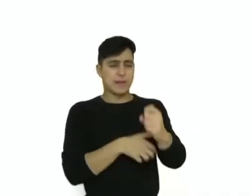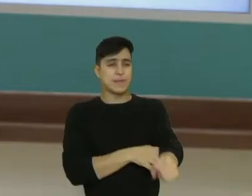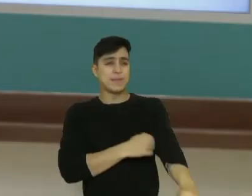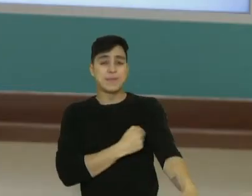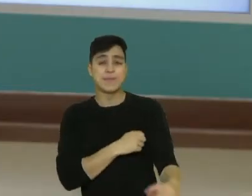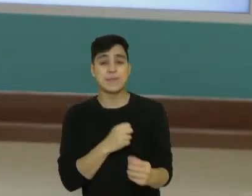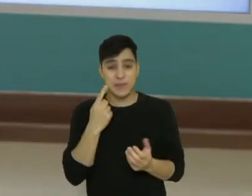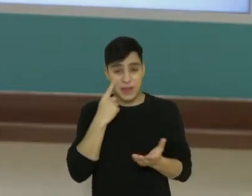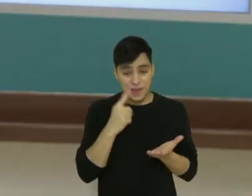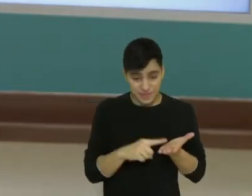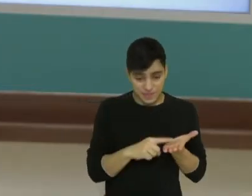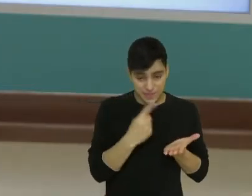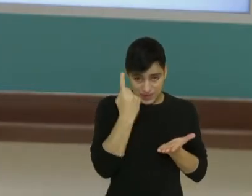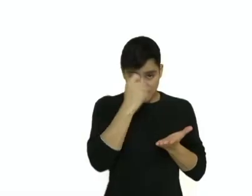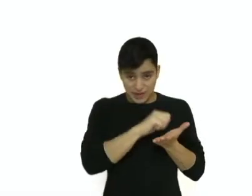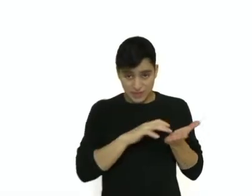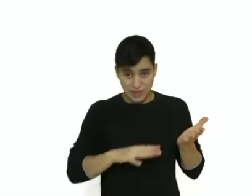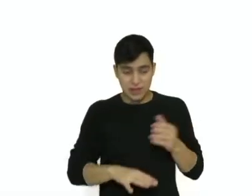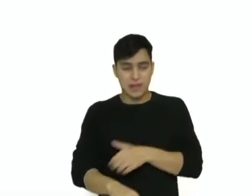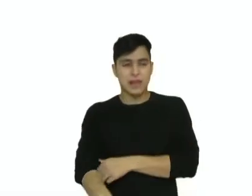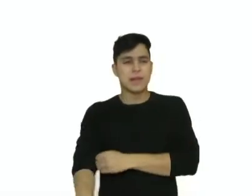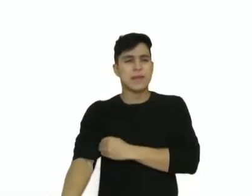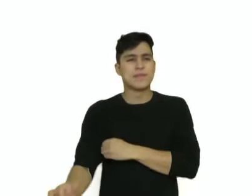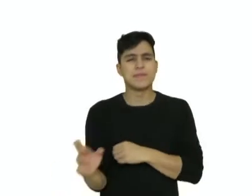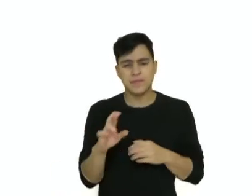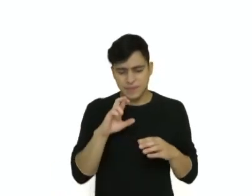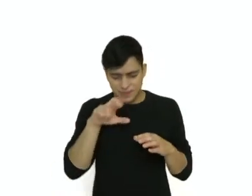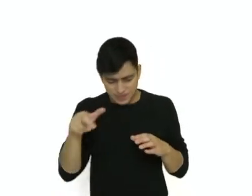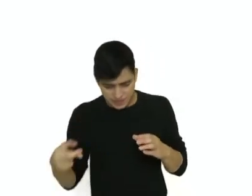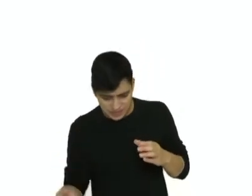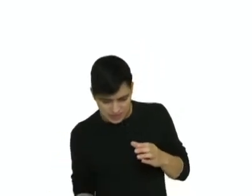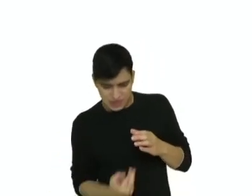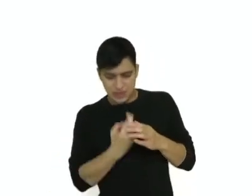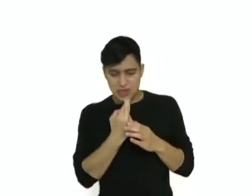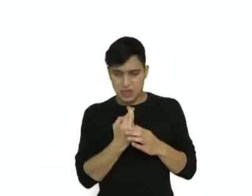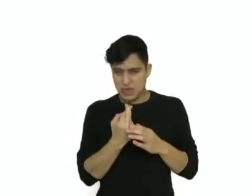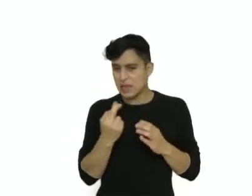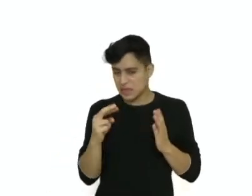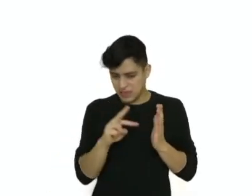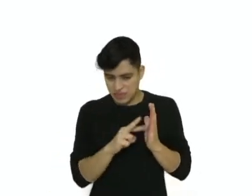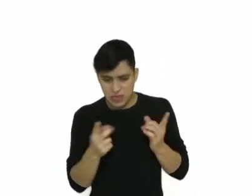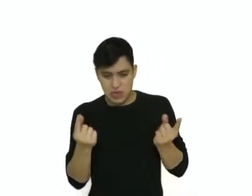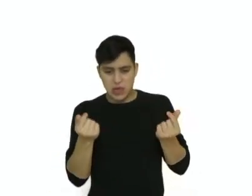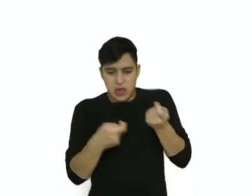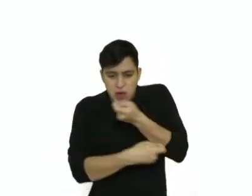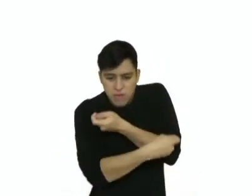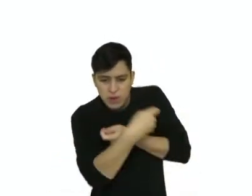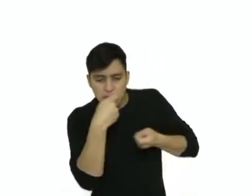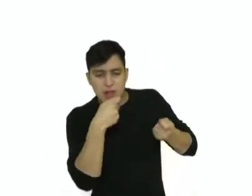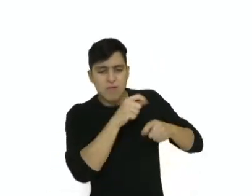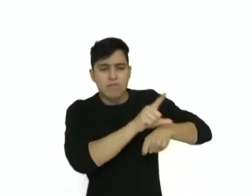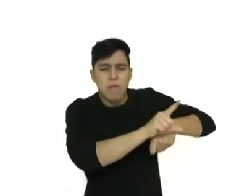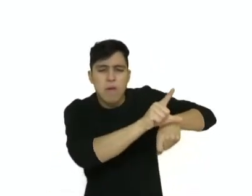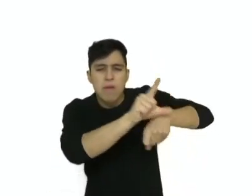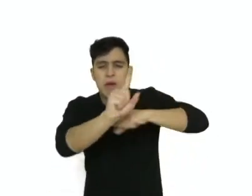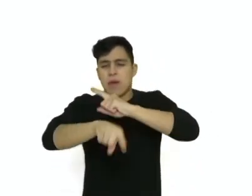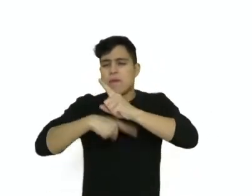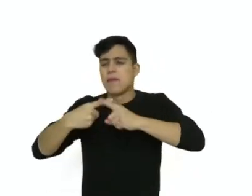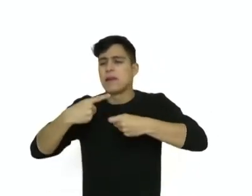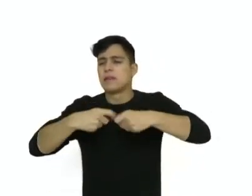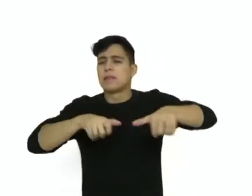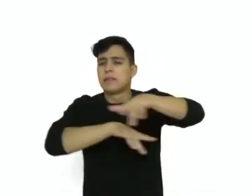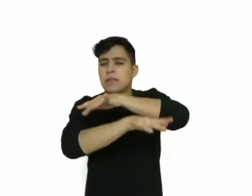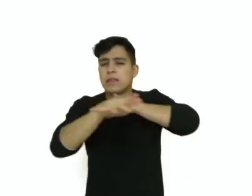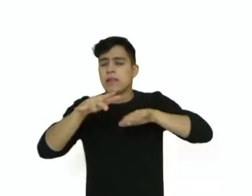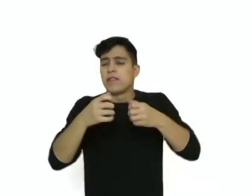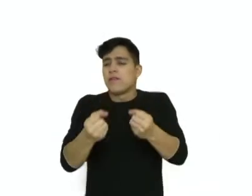primeira atividade dessa aula? Veja, o renascimento comercial e urbano foi determinante para o surgimento do movimento